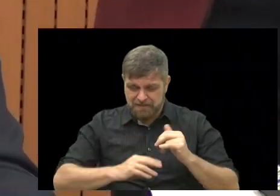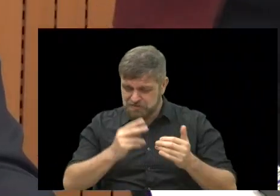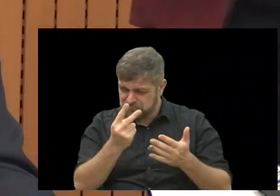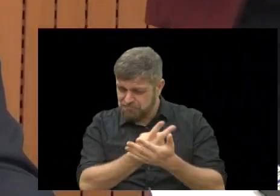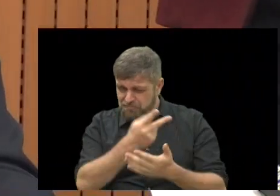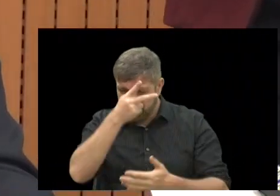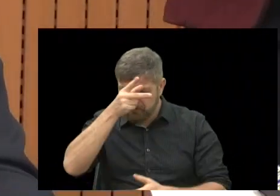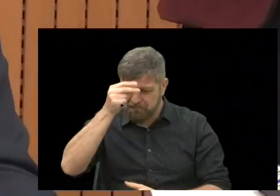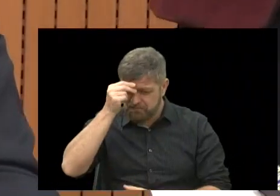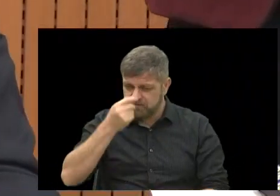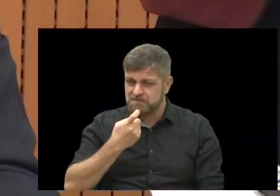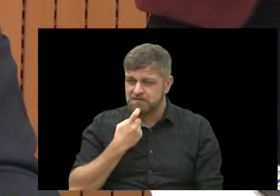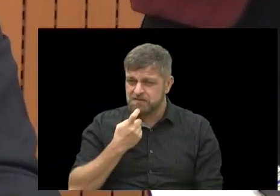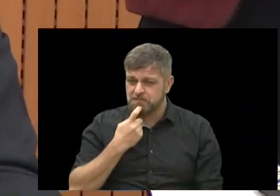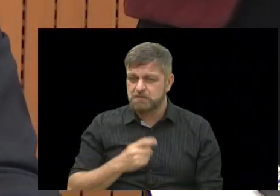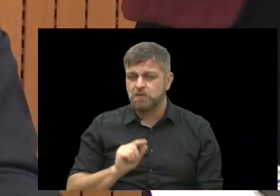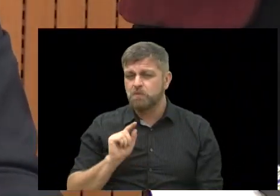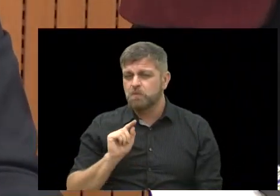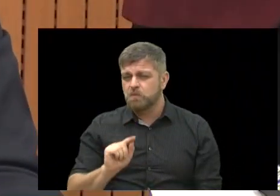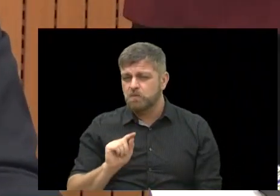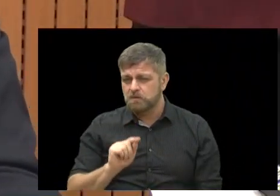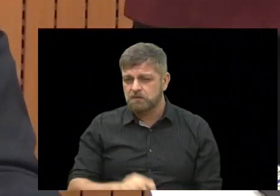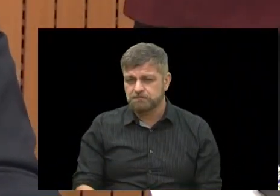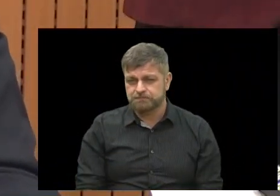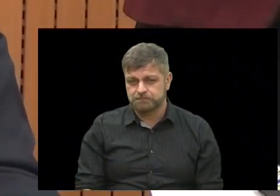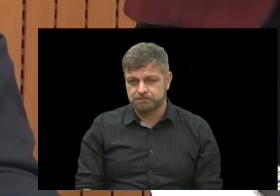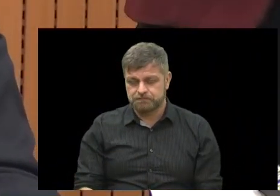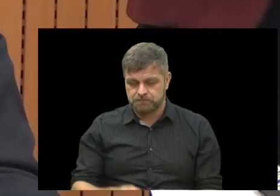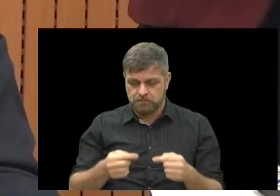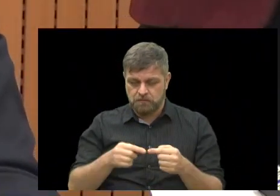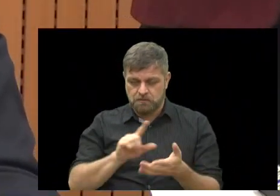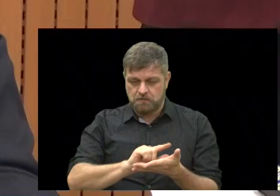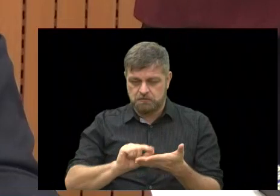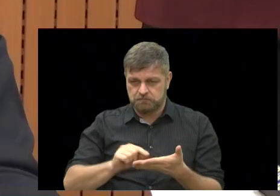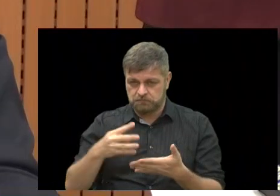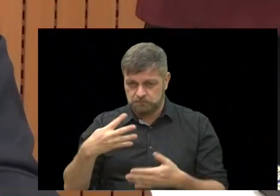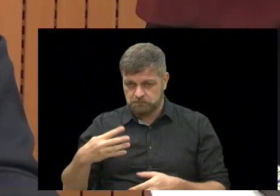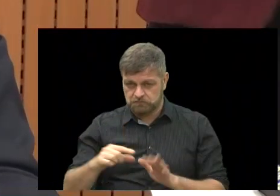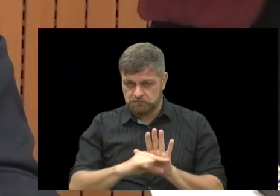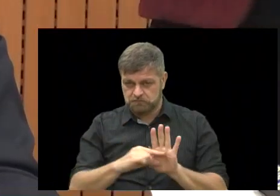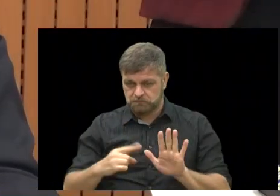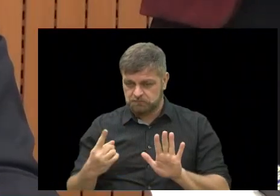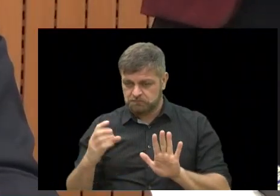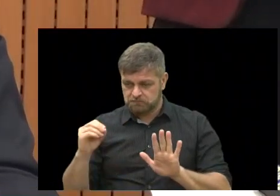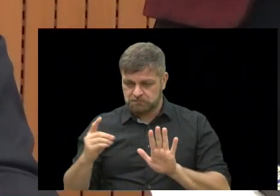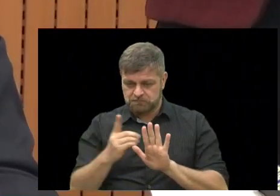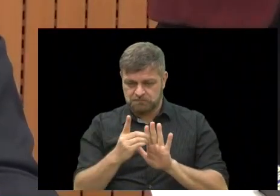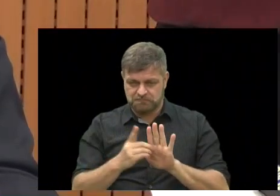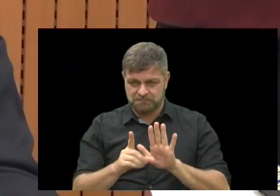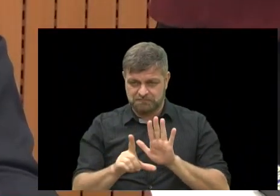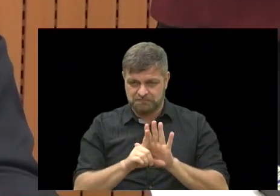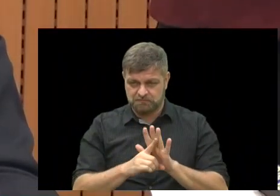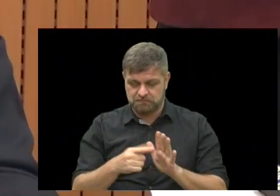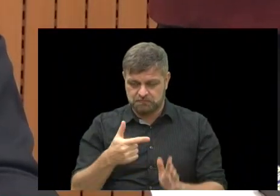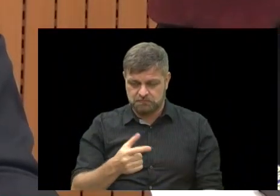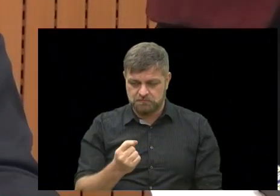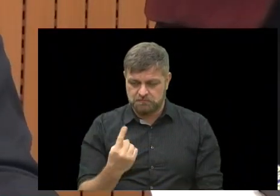prefeito municipal é a contida no artigo 4º, inciso 10 do Decreto-Lei 201